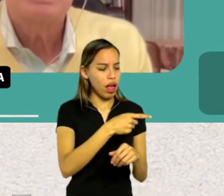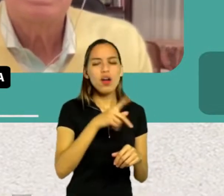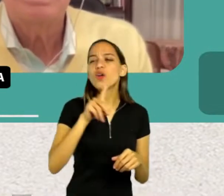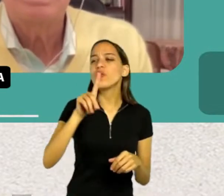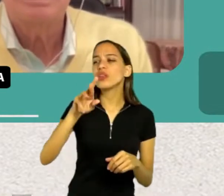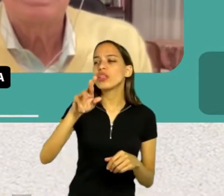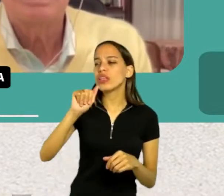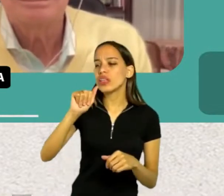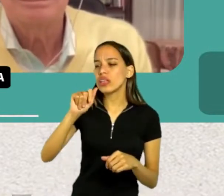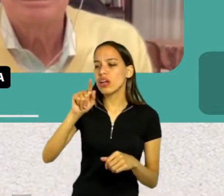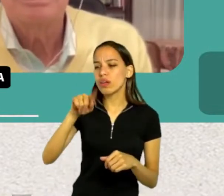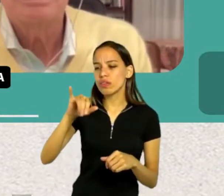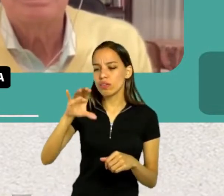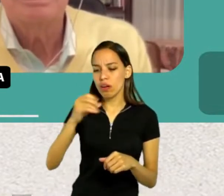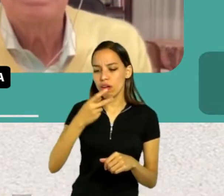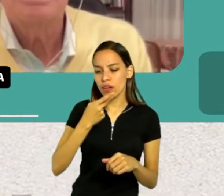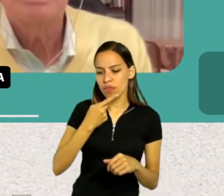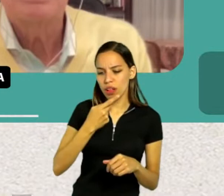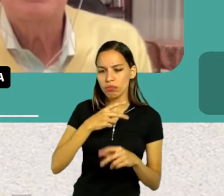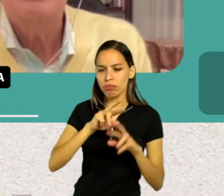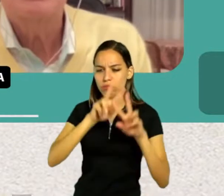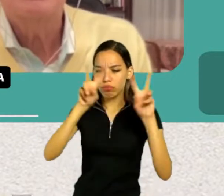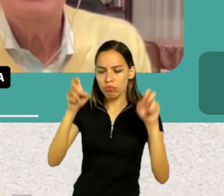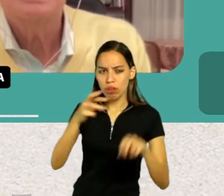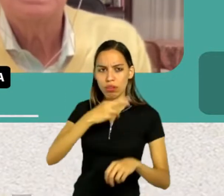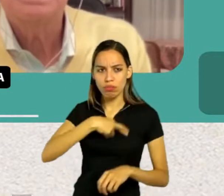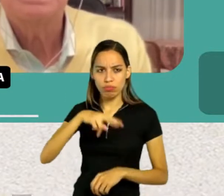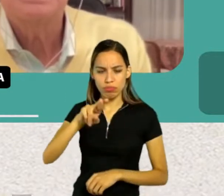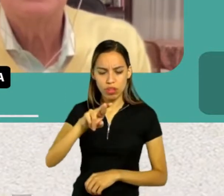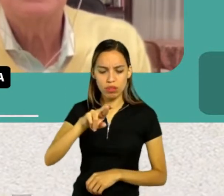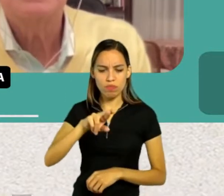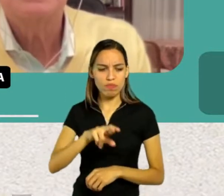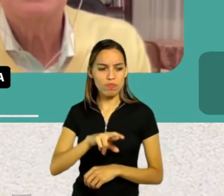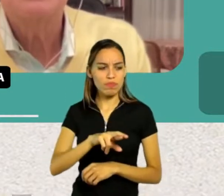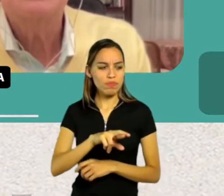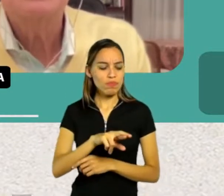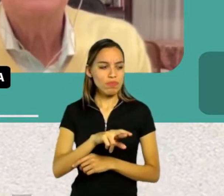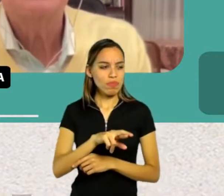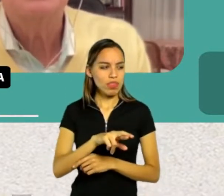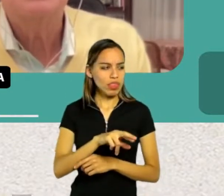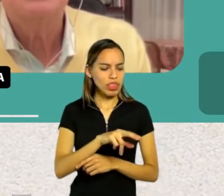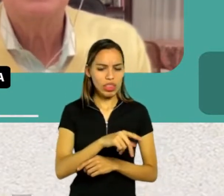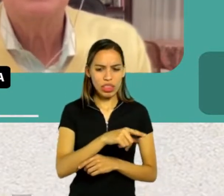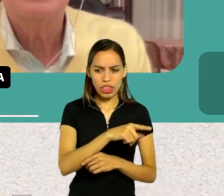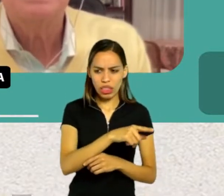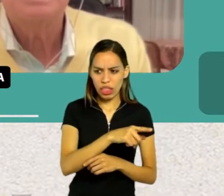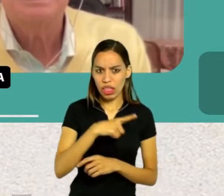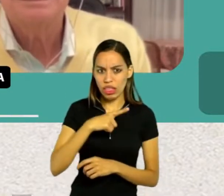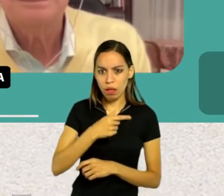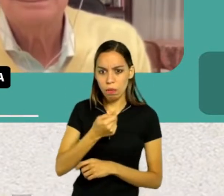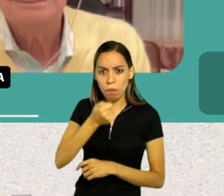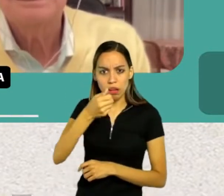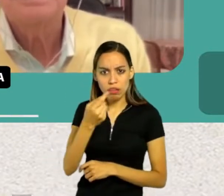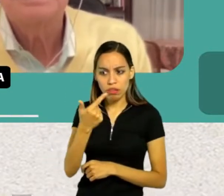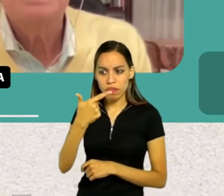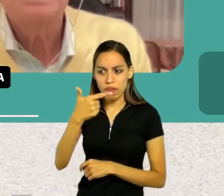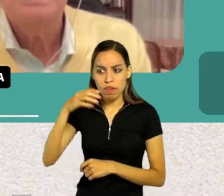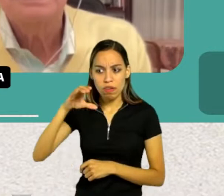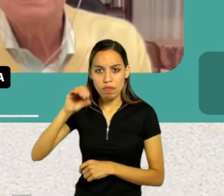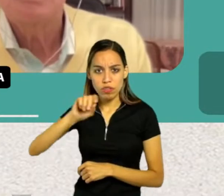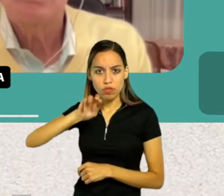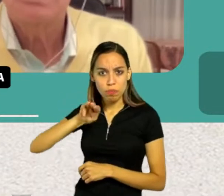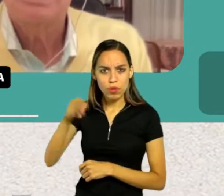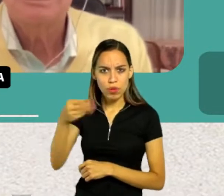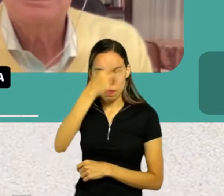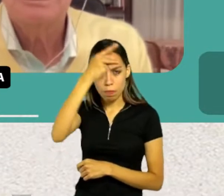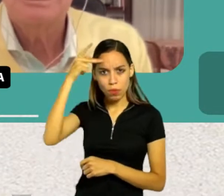sobre religião, que ele é agnóstico, e aí tinha quase 20 milhões de pessoas que assistiram. Eu falei,